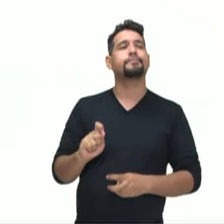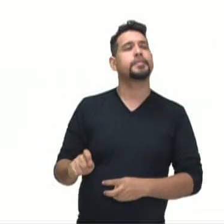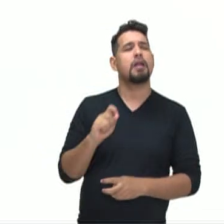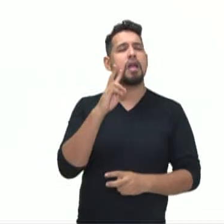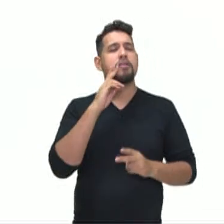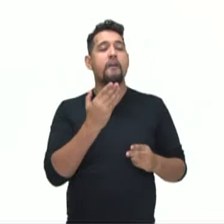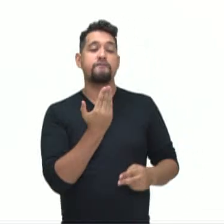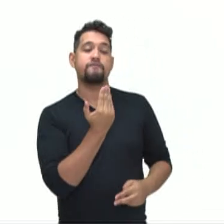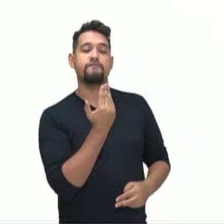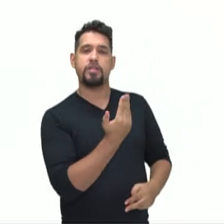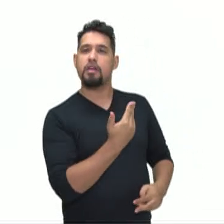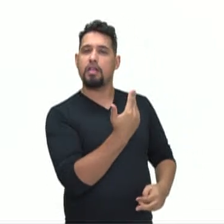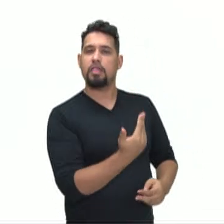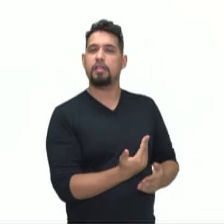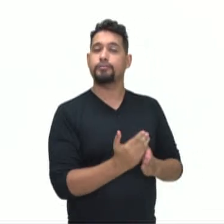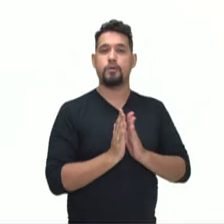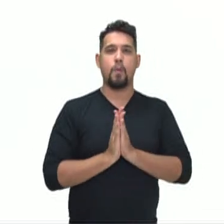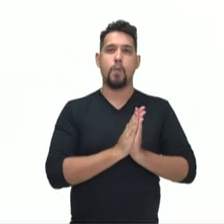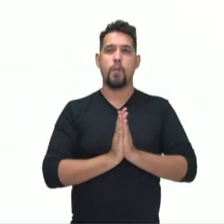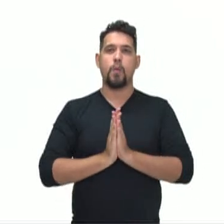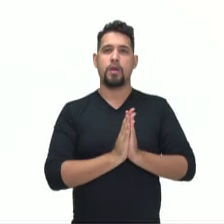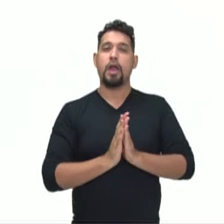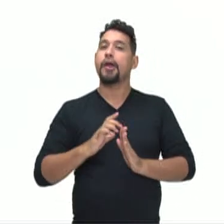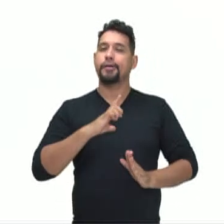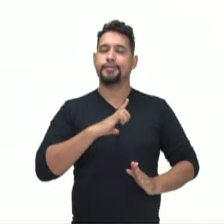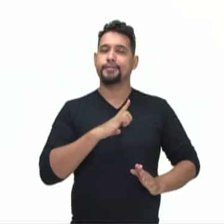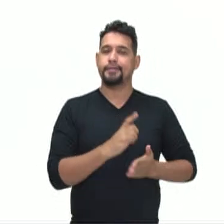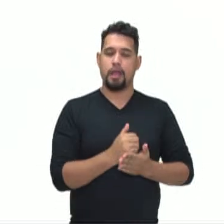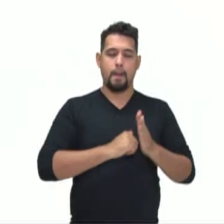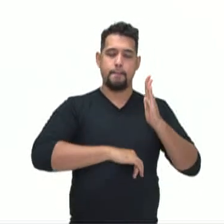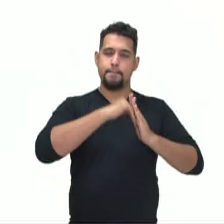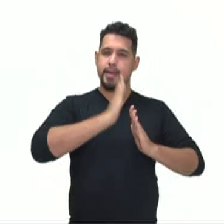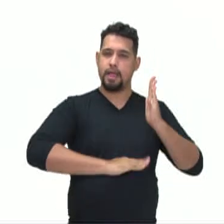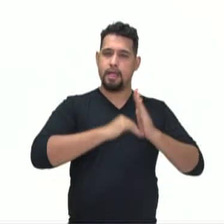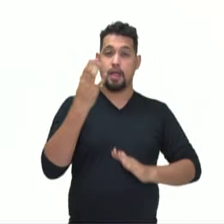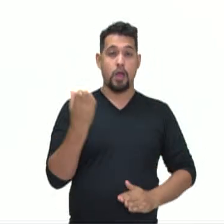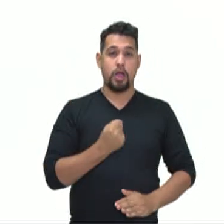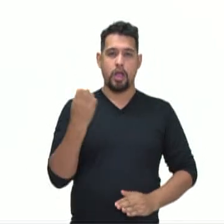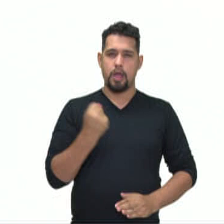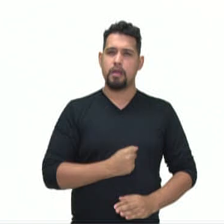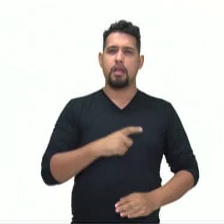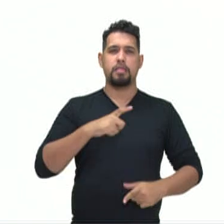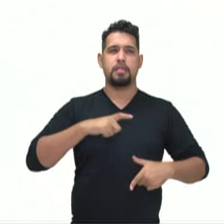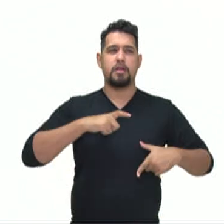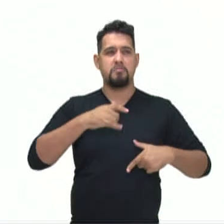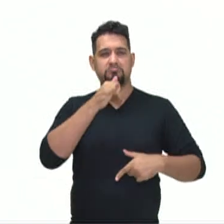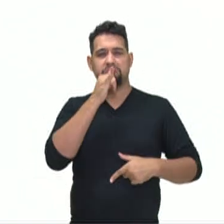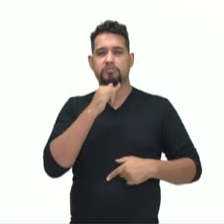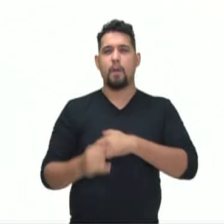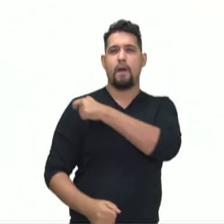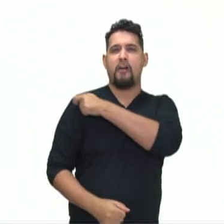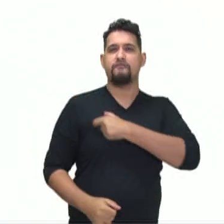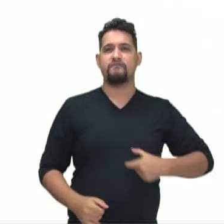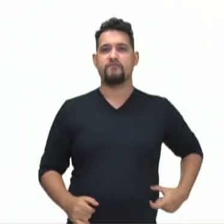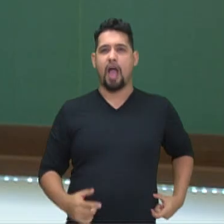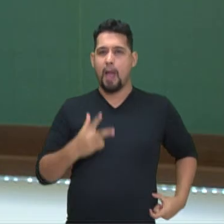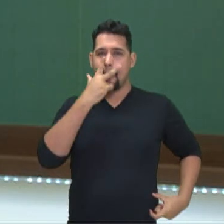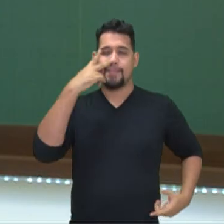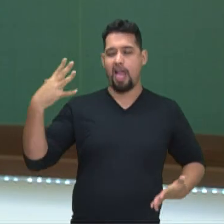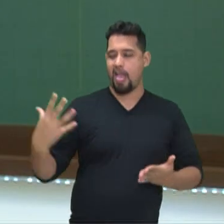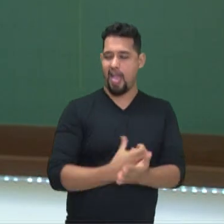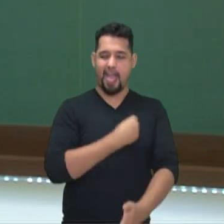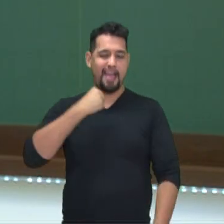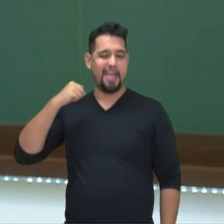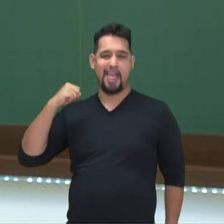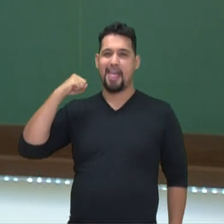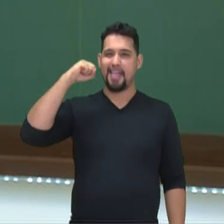frente dessa figura, desse boneco construído de pneus e pintado na cor branca, com uma faixa, como se tivesse ganhado um prêmio Nobel